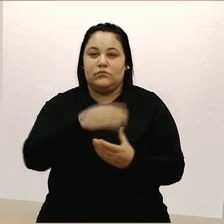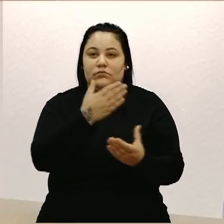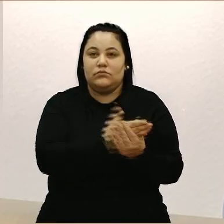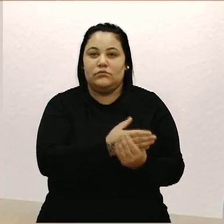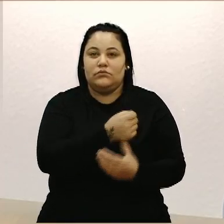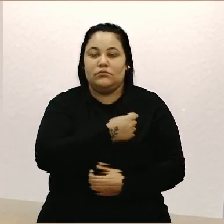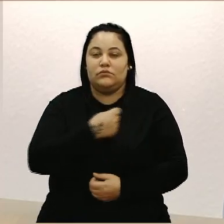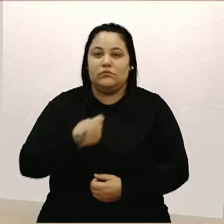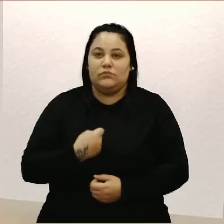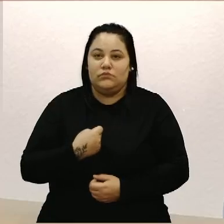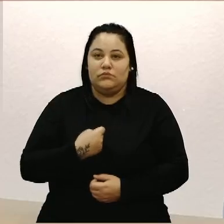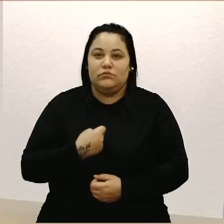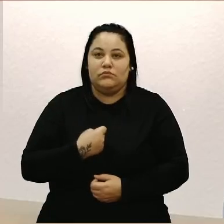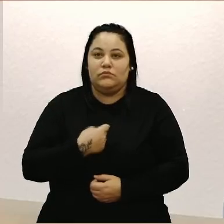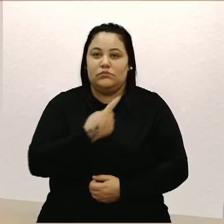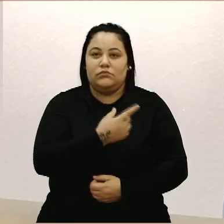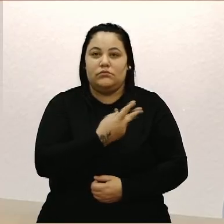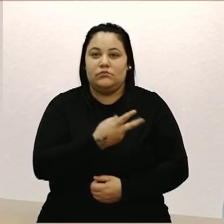número